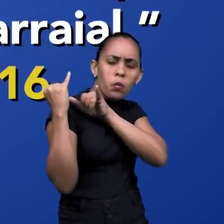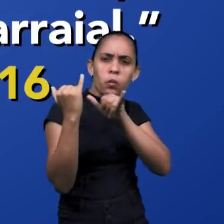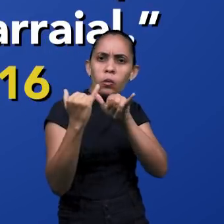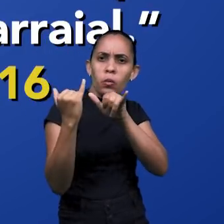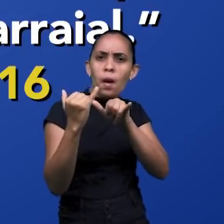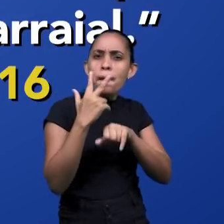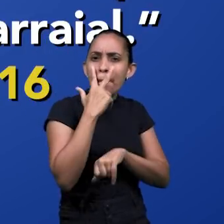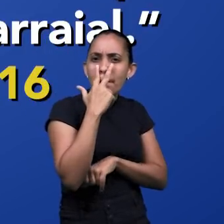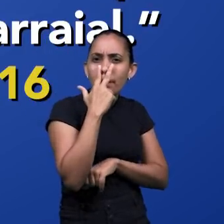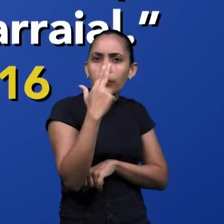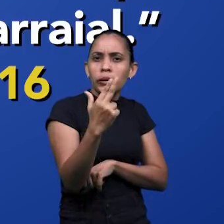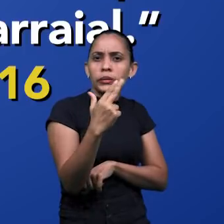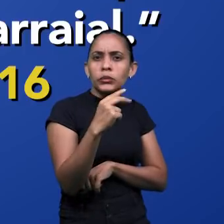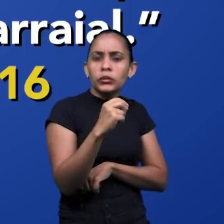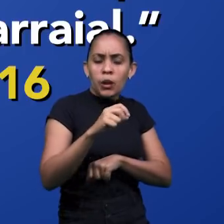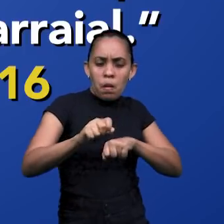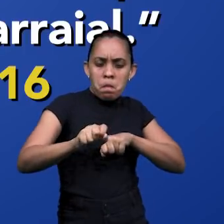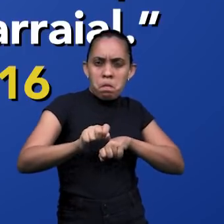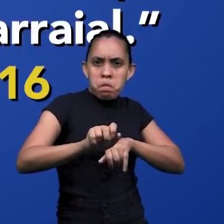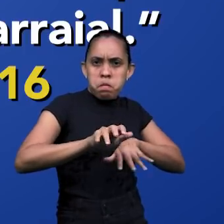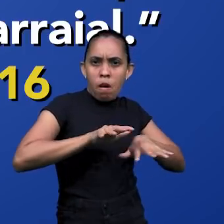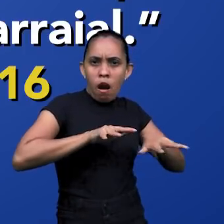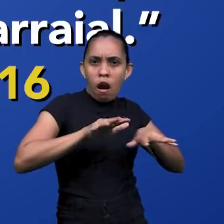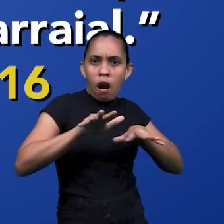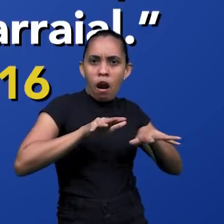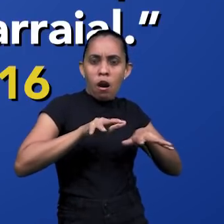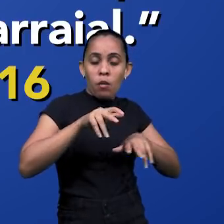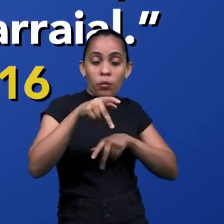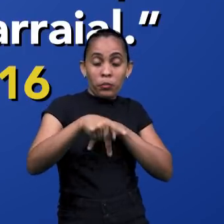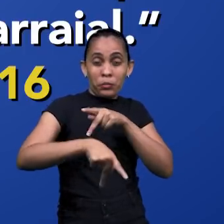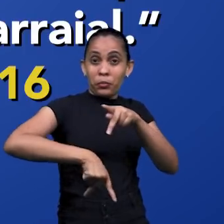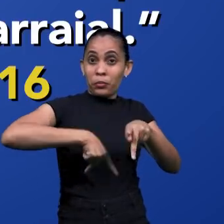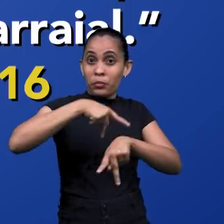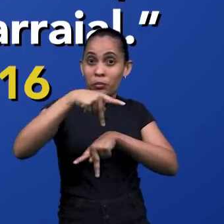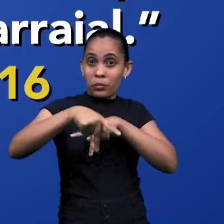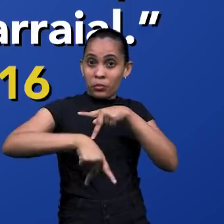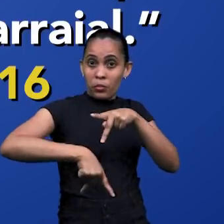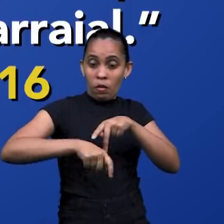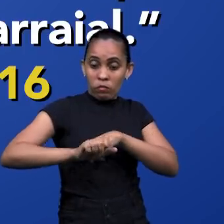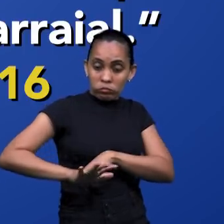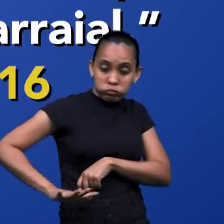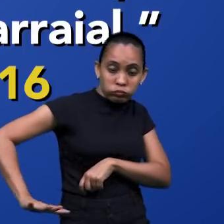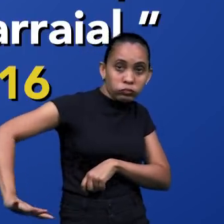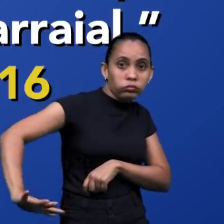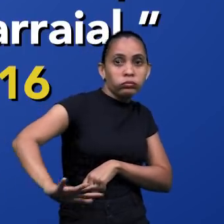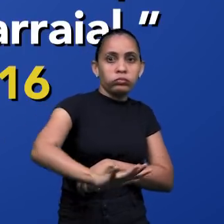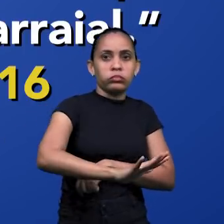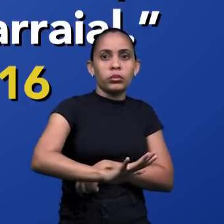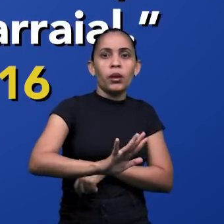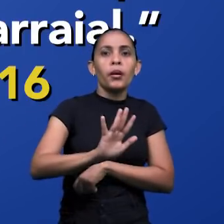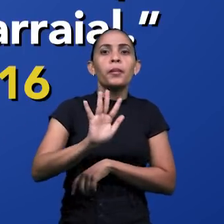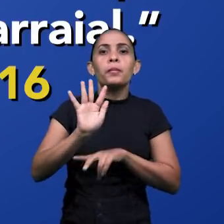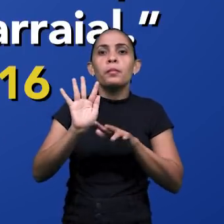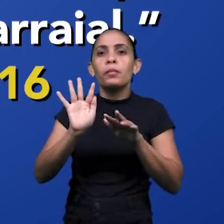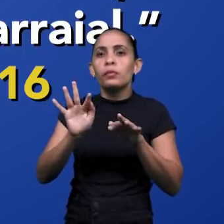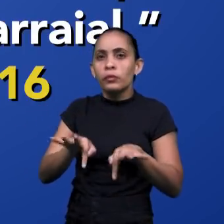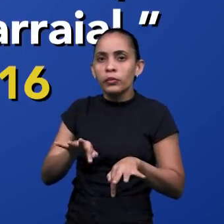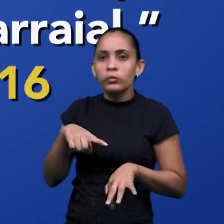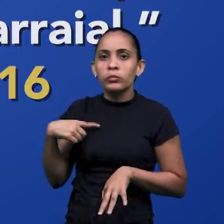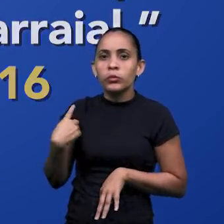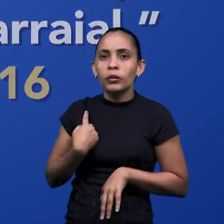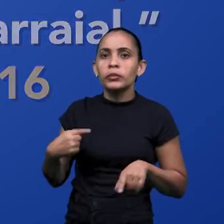de maneira que estremeceu todo o povo que estava no arraial. E por fim, meus amados,